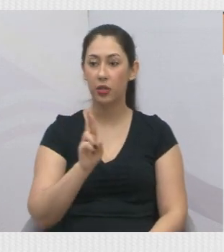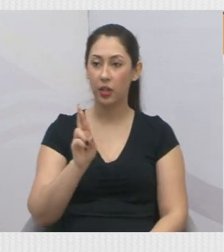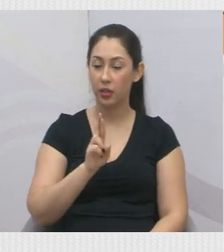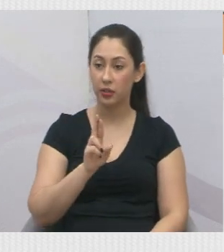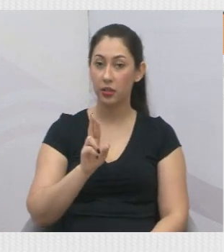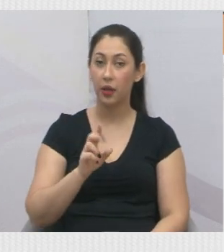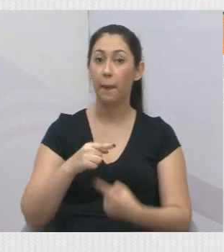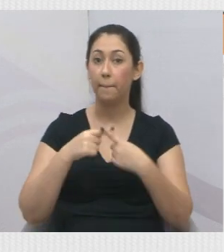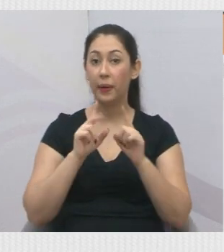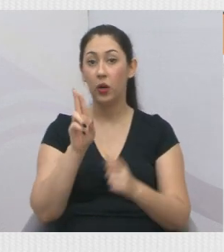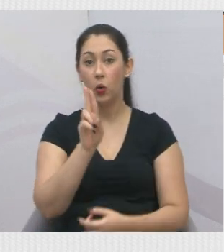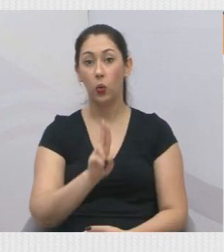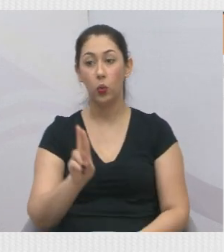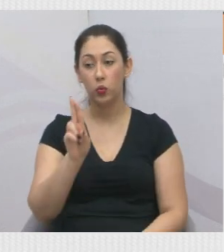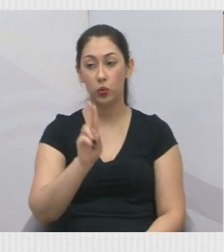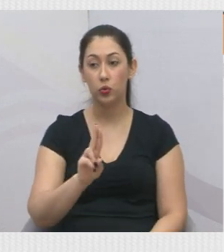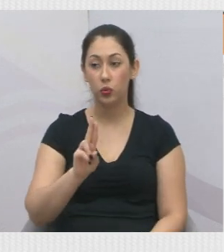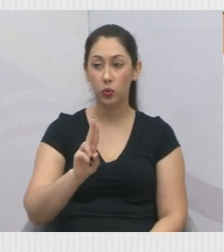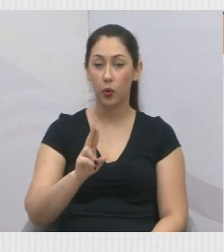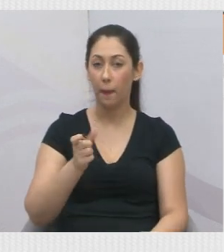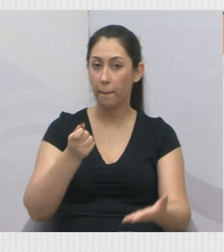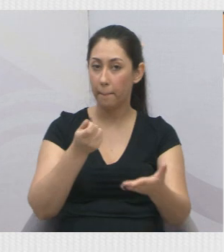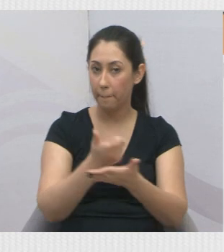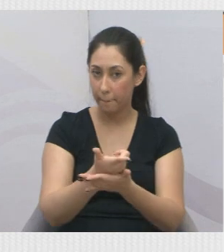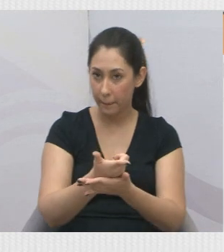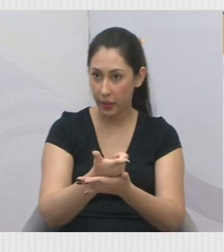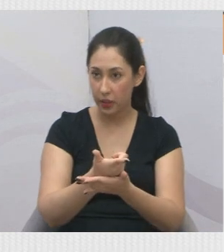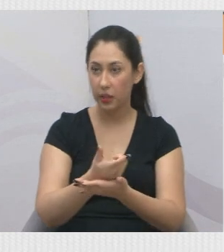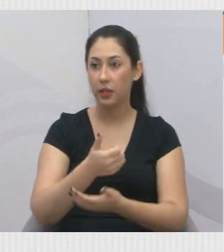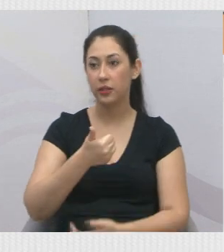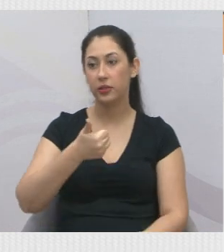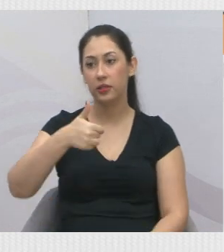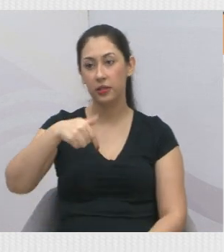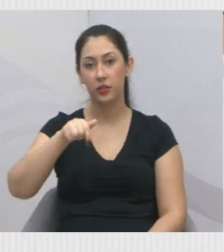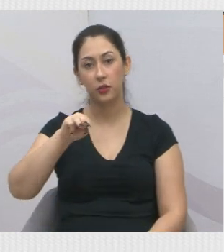19.298, na qual gastos durante 2021